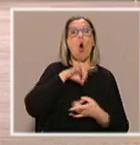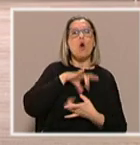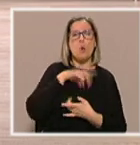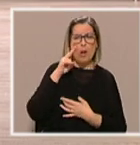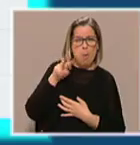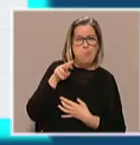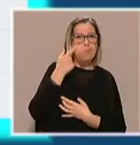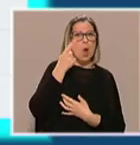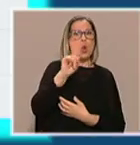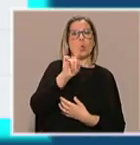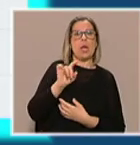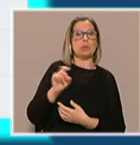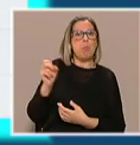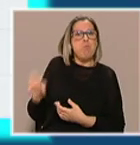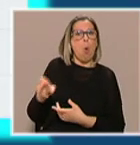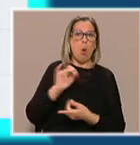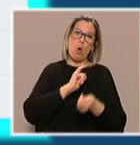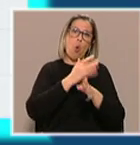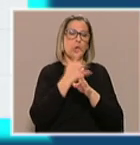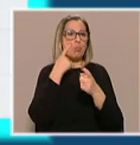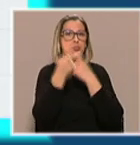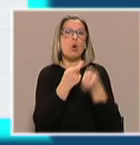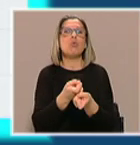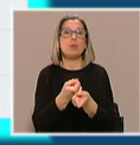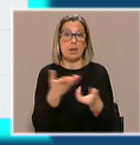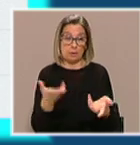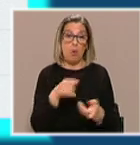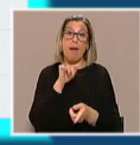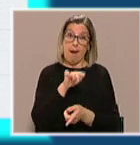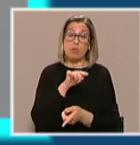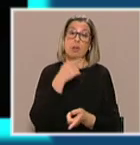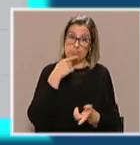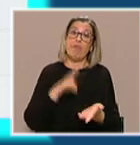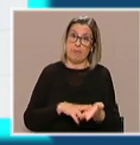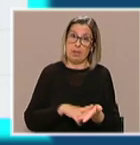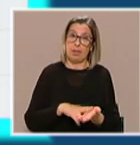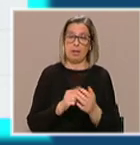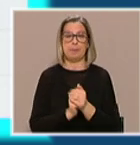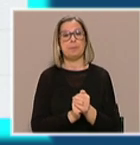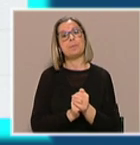resposta. Logo, esta mesma afirmação é verdadeira.